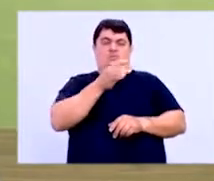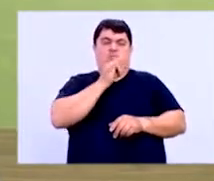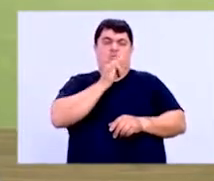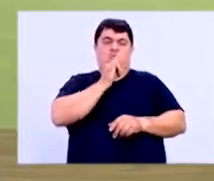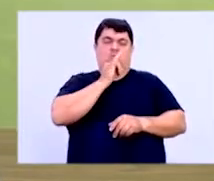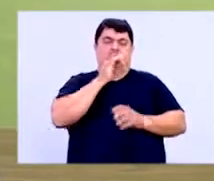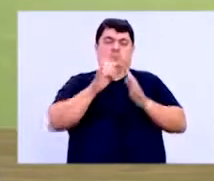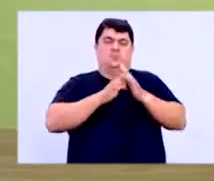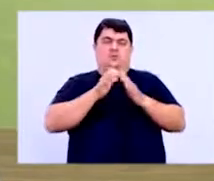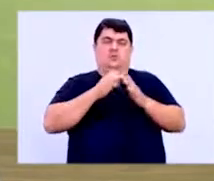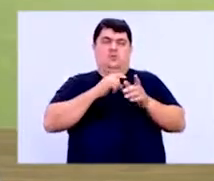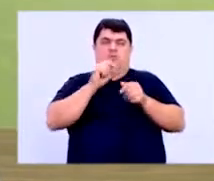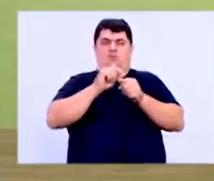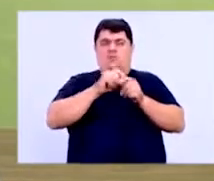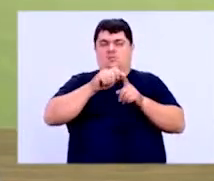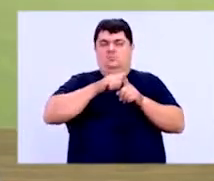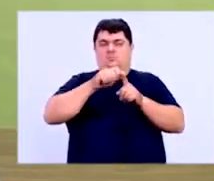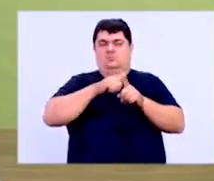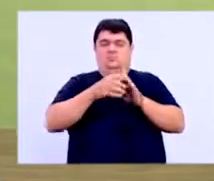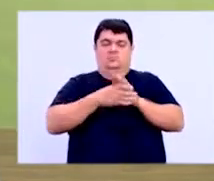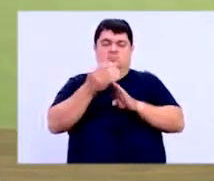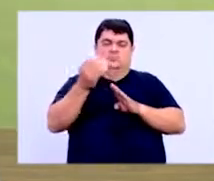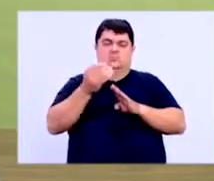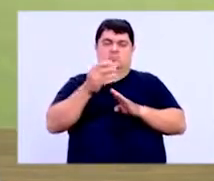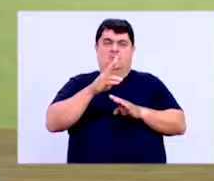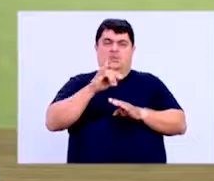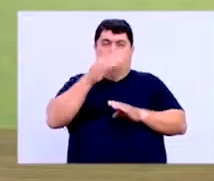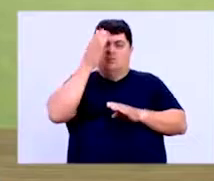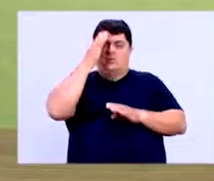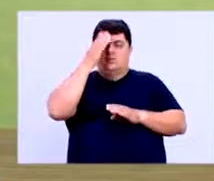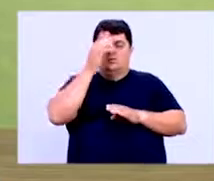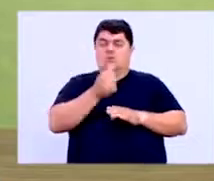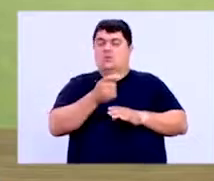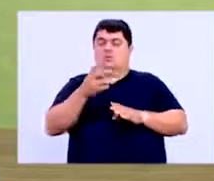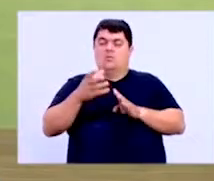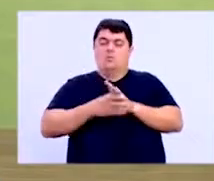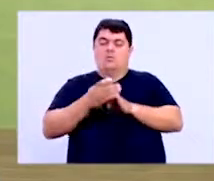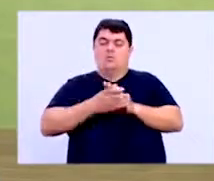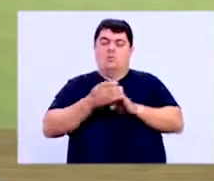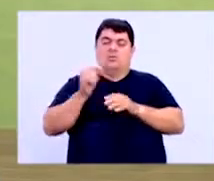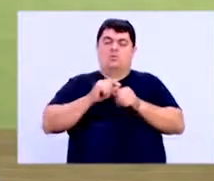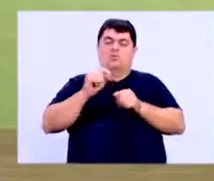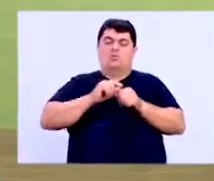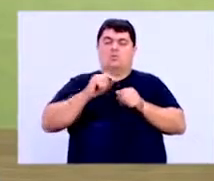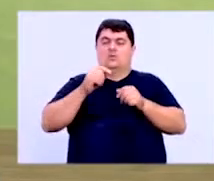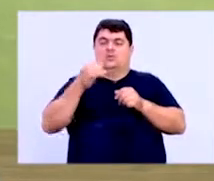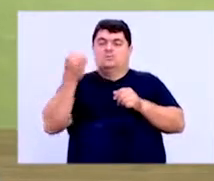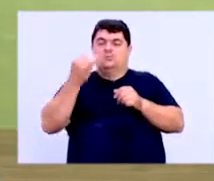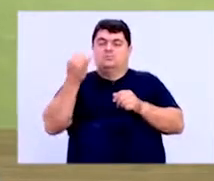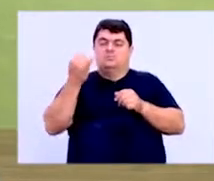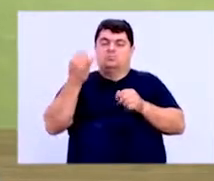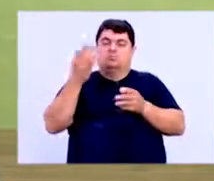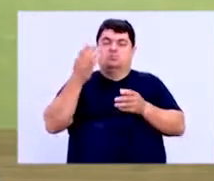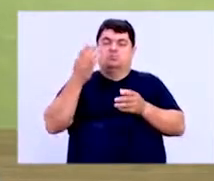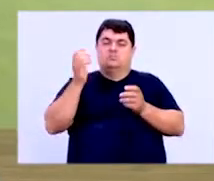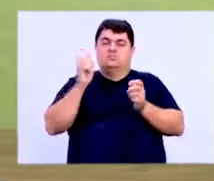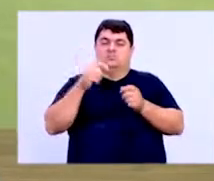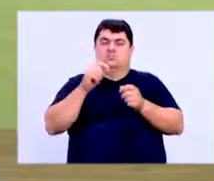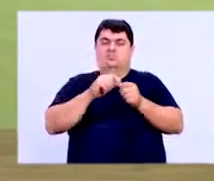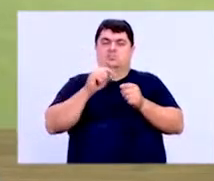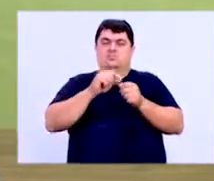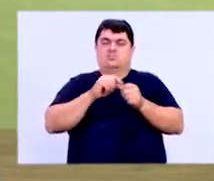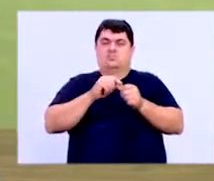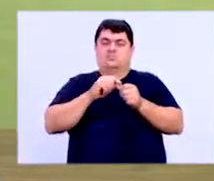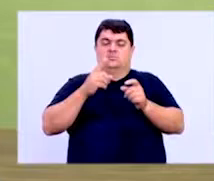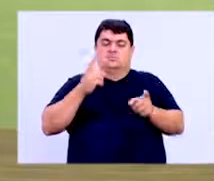numa empresa de calçados, você vai saber qual é a quantidade de calçados por mês que você deve vender para